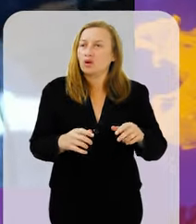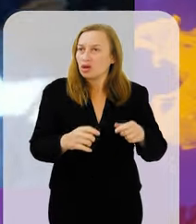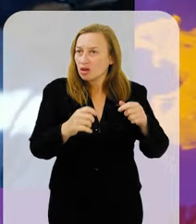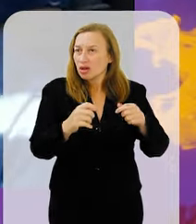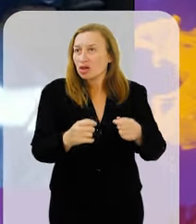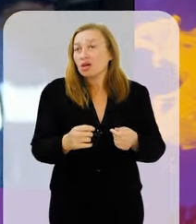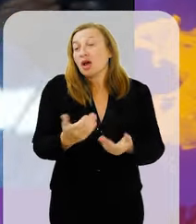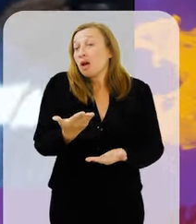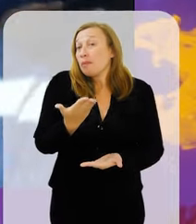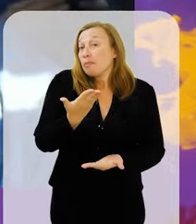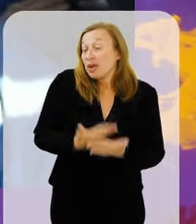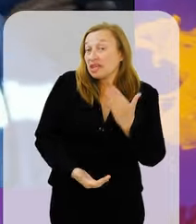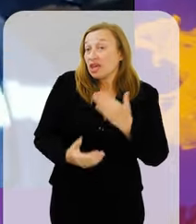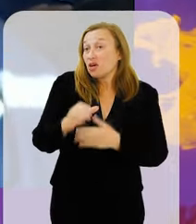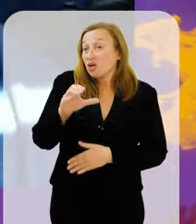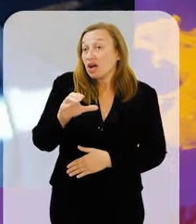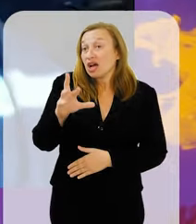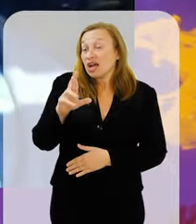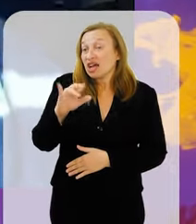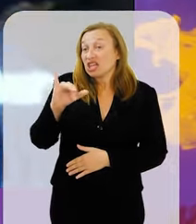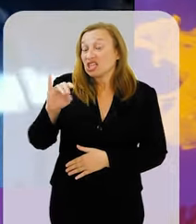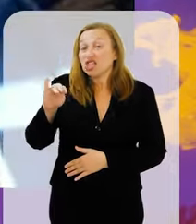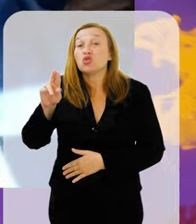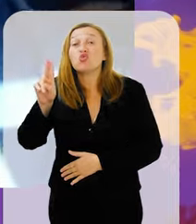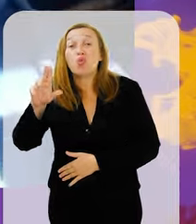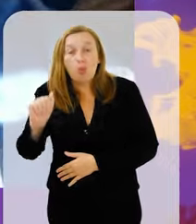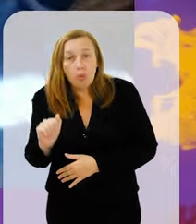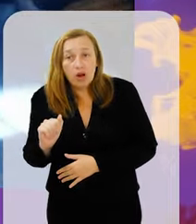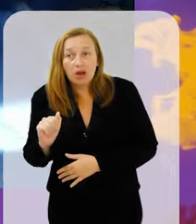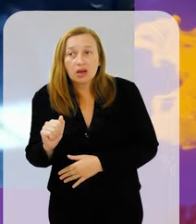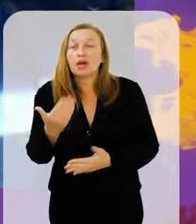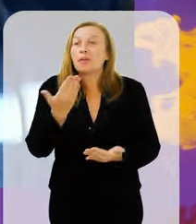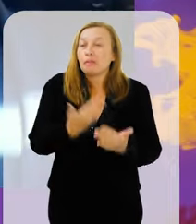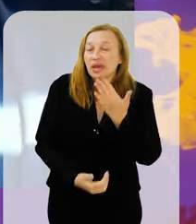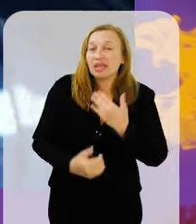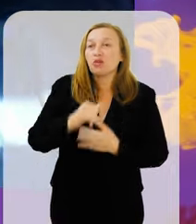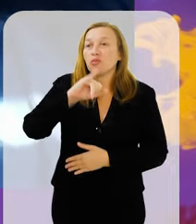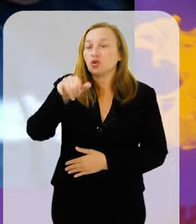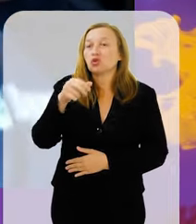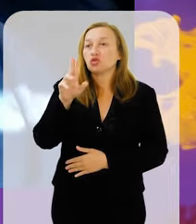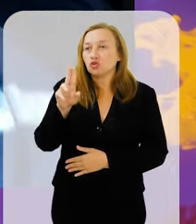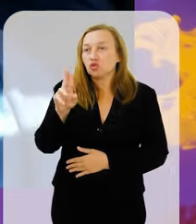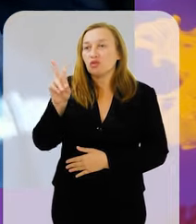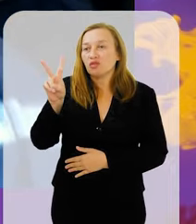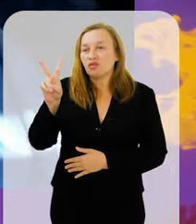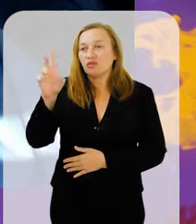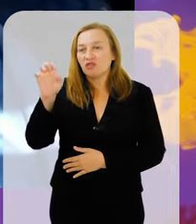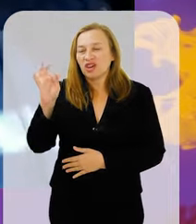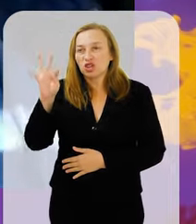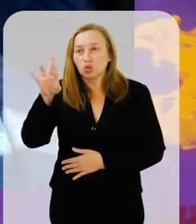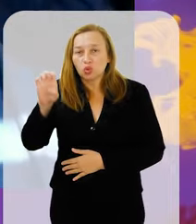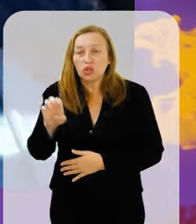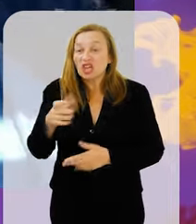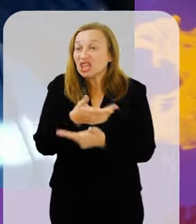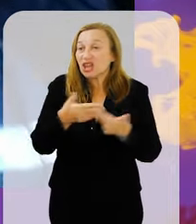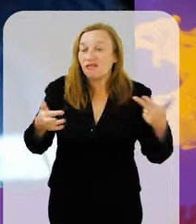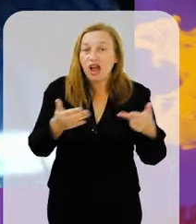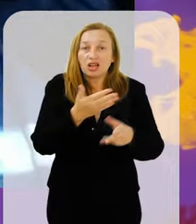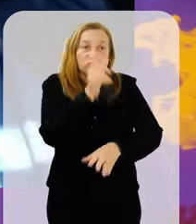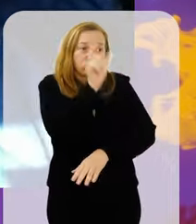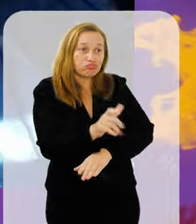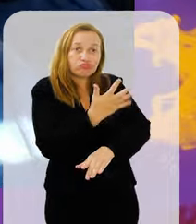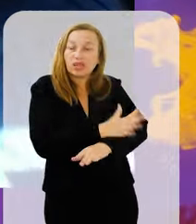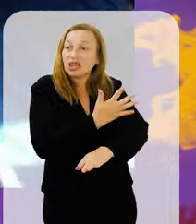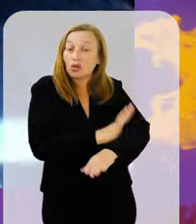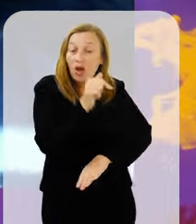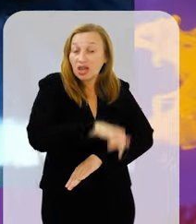chapéuzinho aí, tomou uma porrada do Criciúma de 4-0, tomou de 6 do Flamengo, perdeu pro Juventude. Gente, cheio de treinador